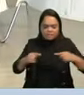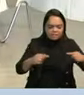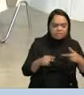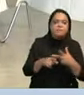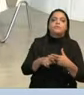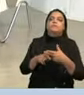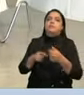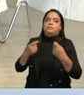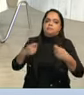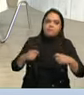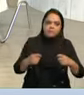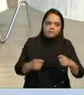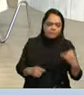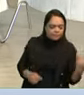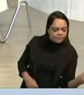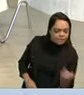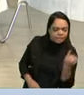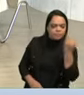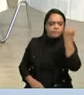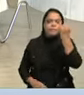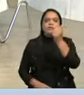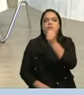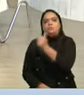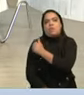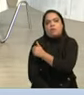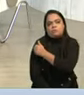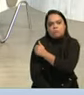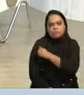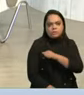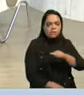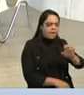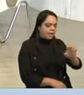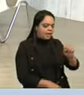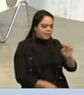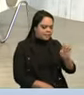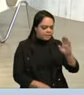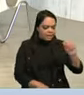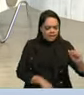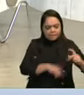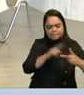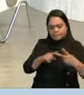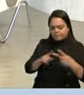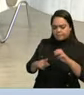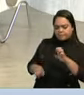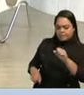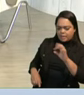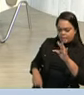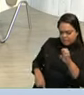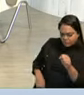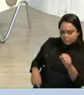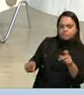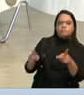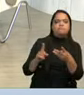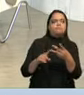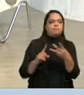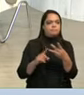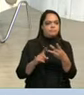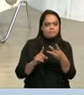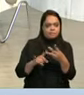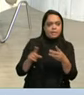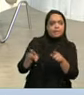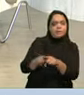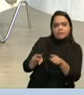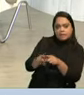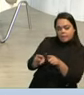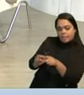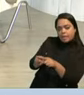que os nossos estudantes, desde a EZEBA, Isso, passando pela exatamente. escola técnica, pela ESTES, passando